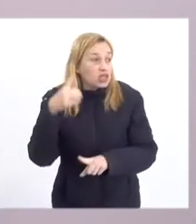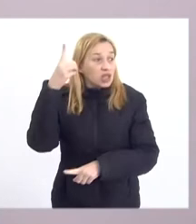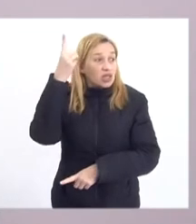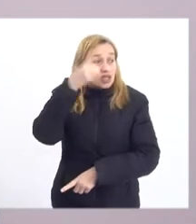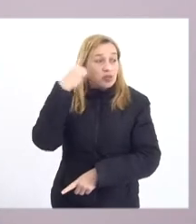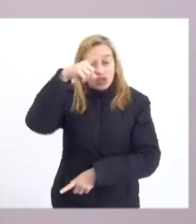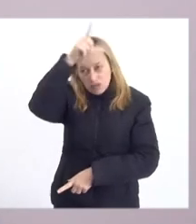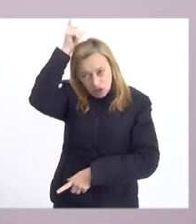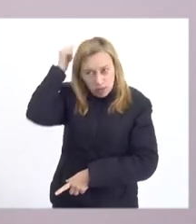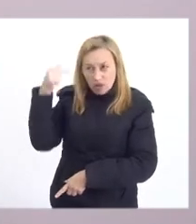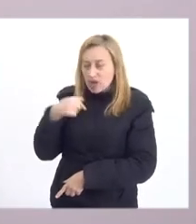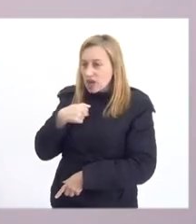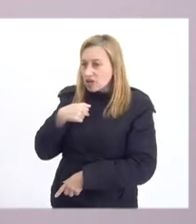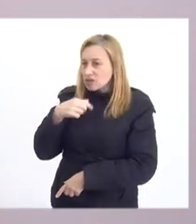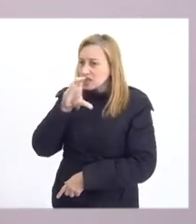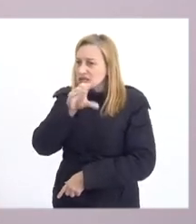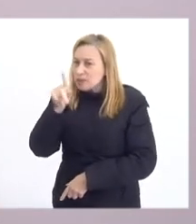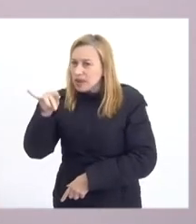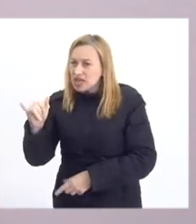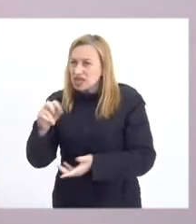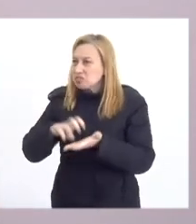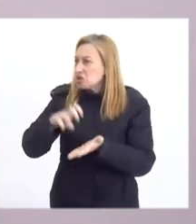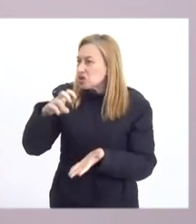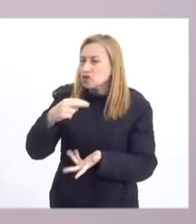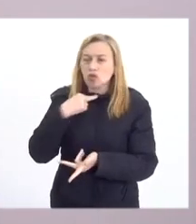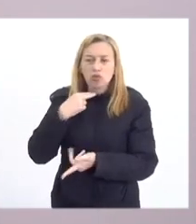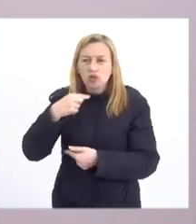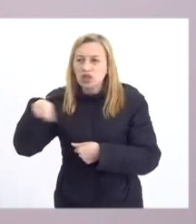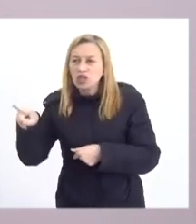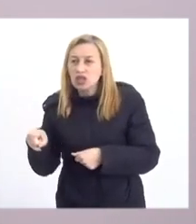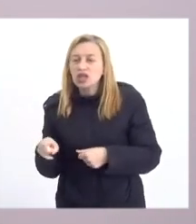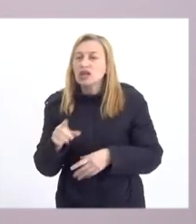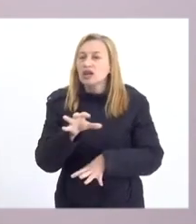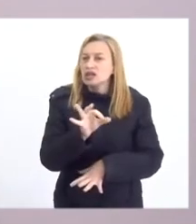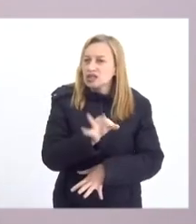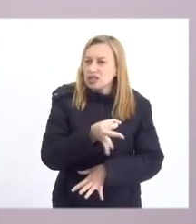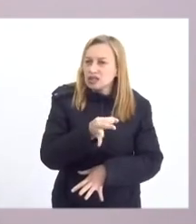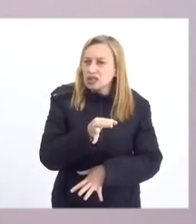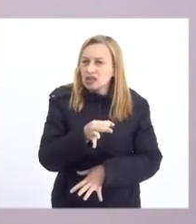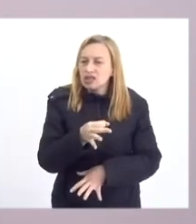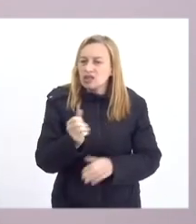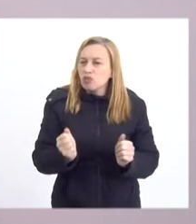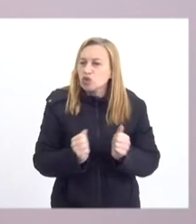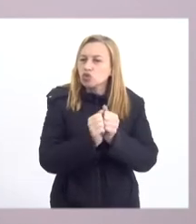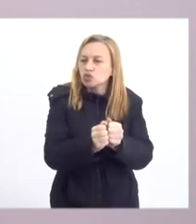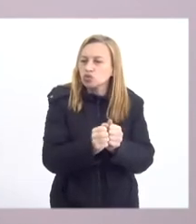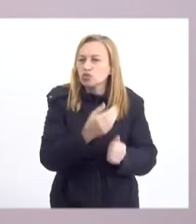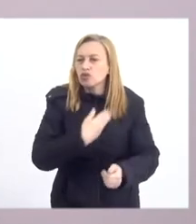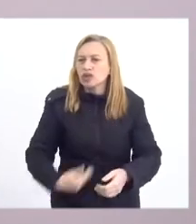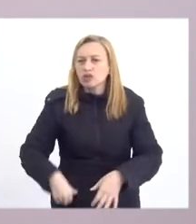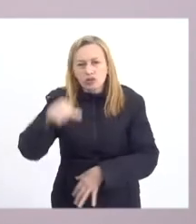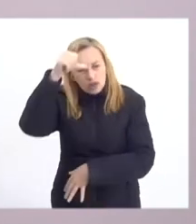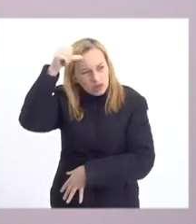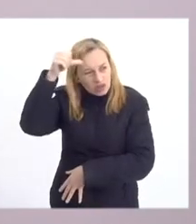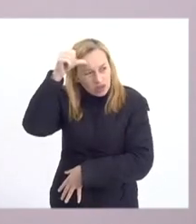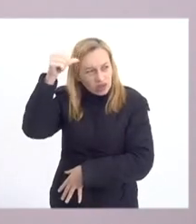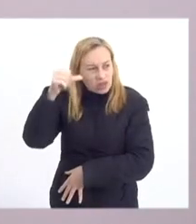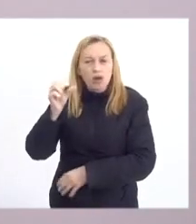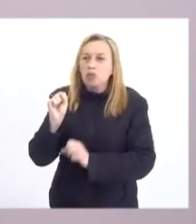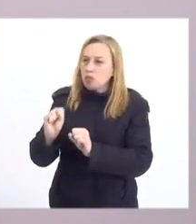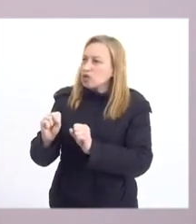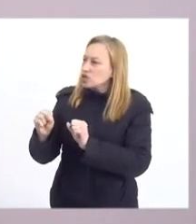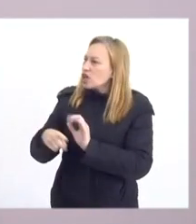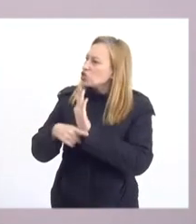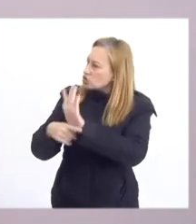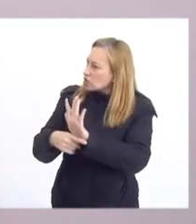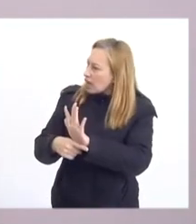CPI pela manhã. É, há um engajamento efetivo do governador Cláudio Castro nesse sentido. Vossa Excelência pode ajudar e